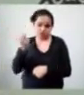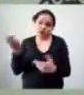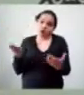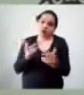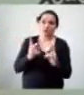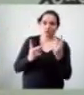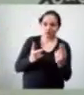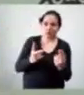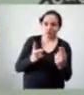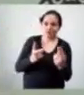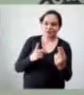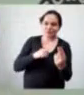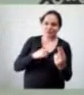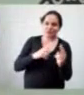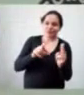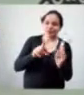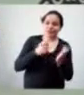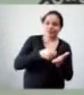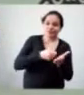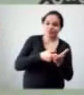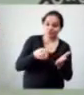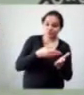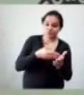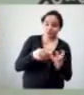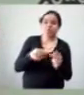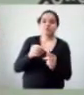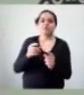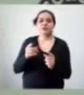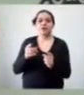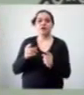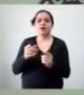nova legislação, ele teria